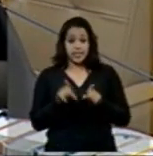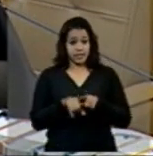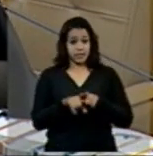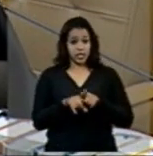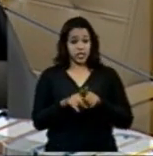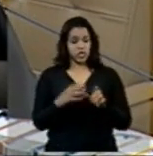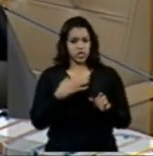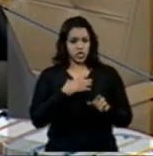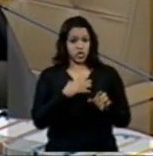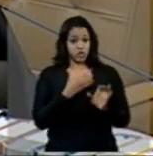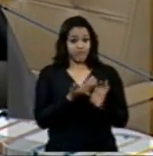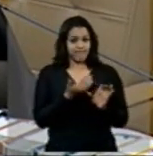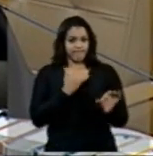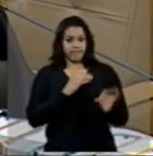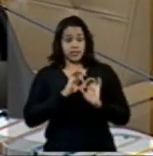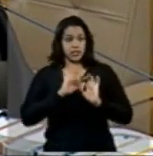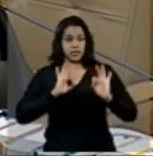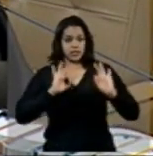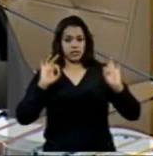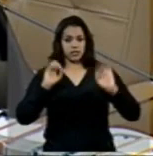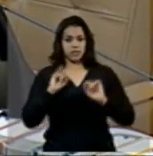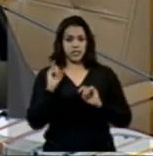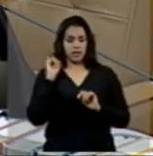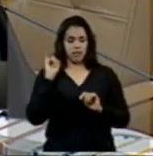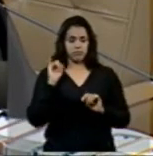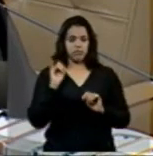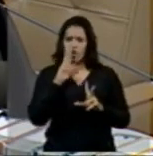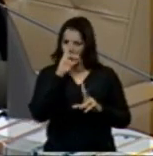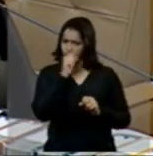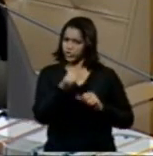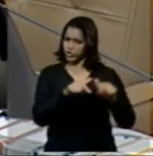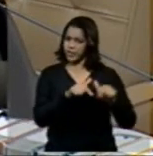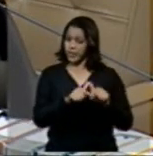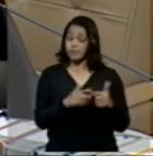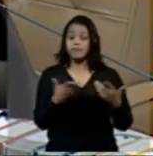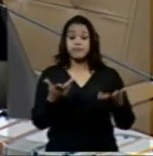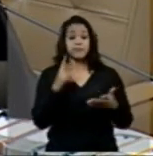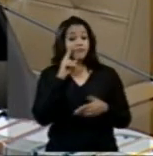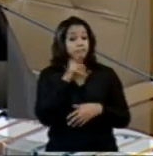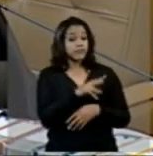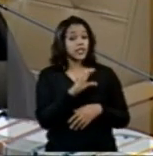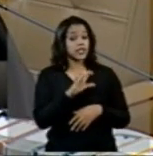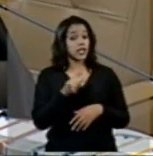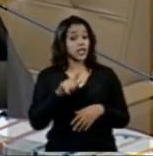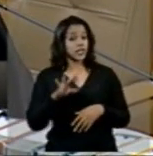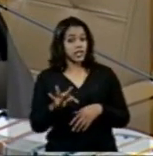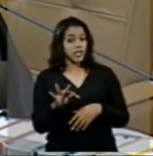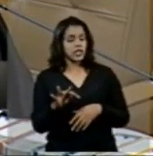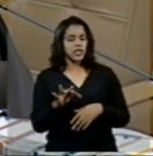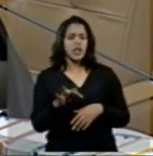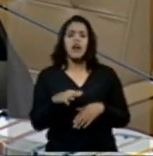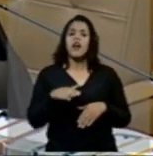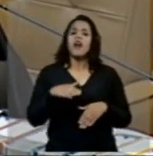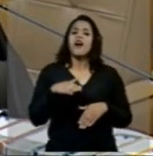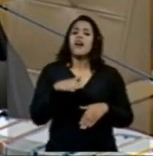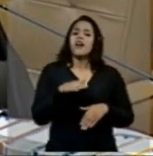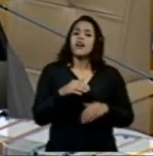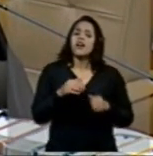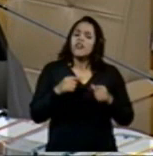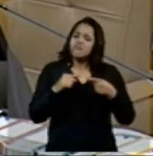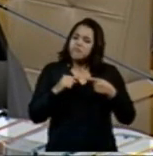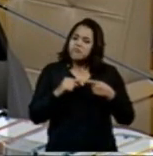excepcional a subcontratação de força de trabalho. Nesse sentido, a CLT caminha em compasso com a